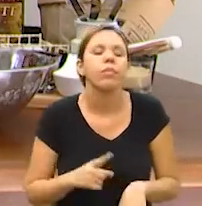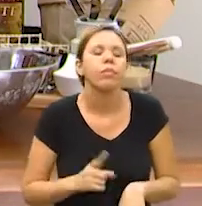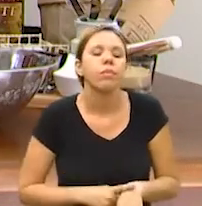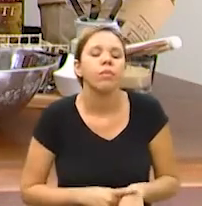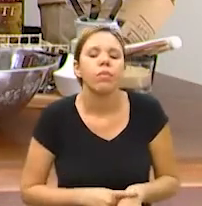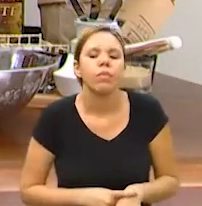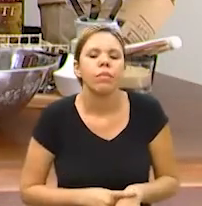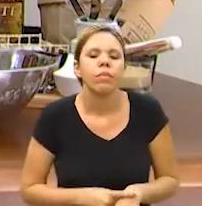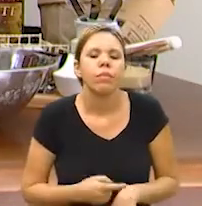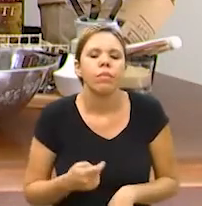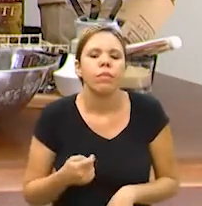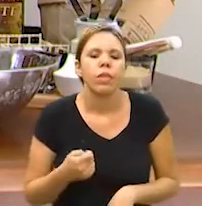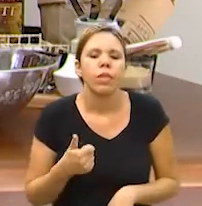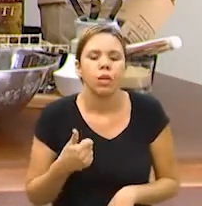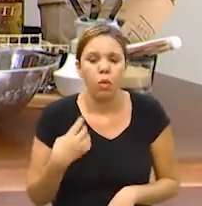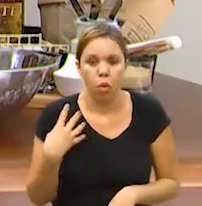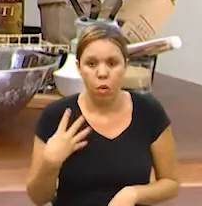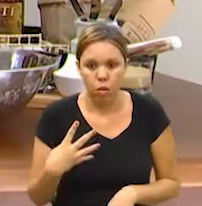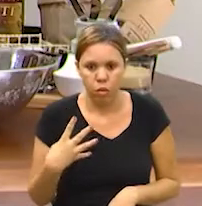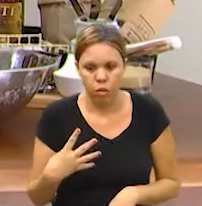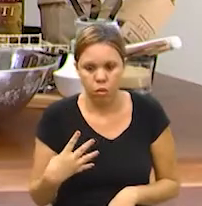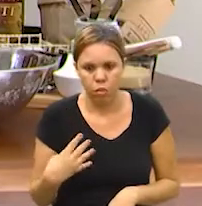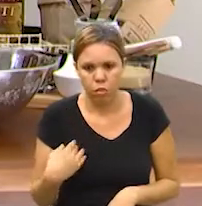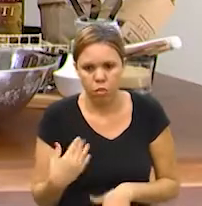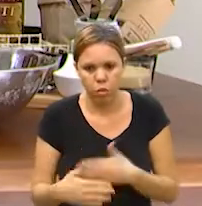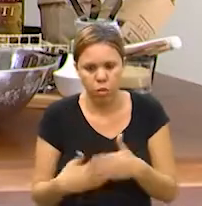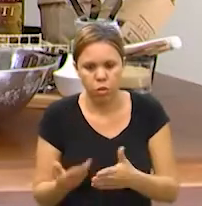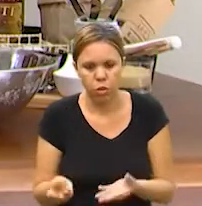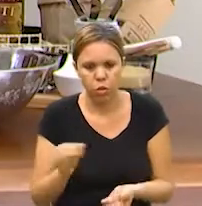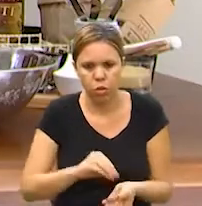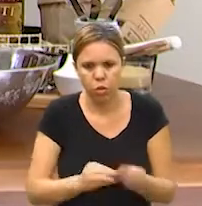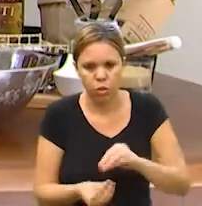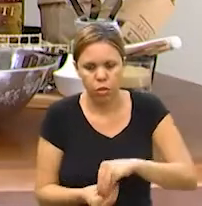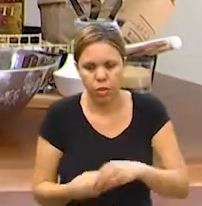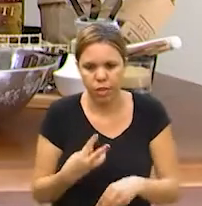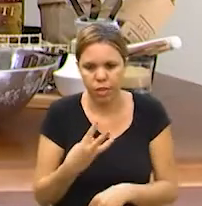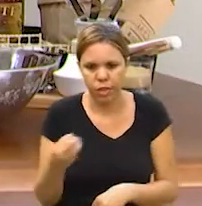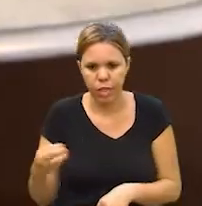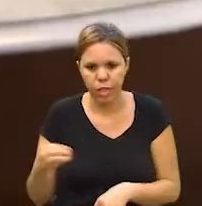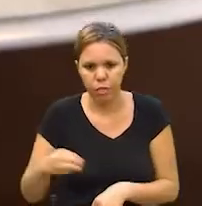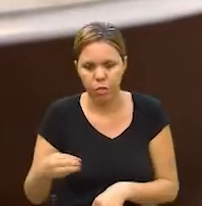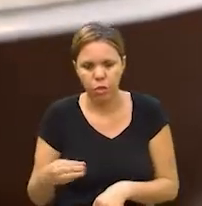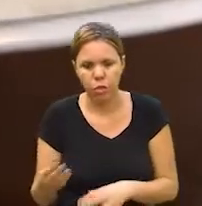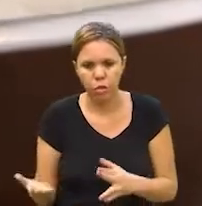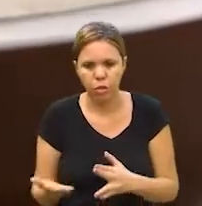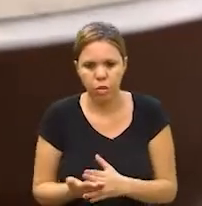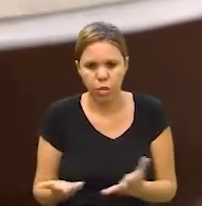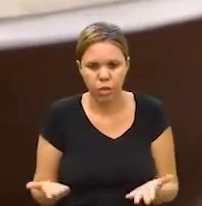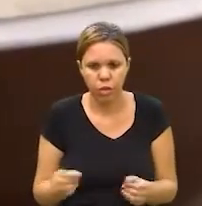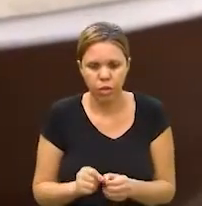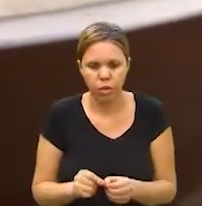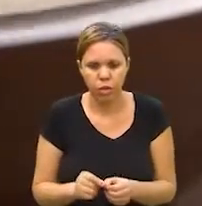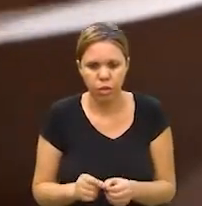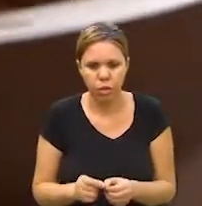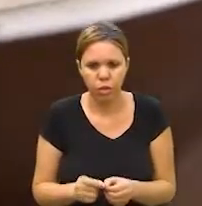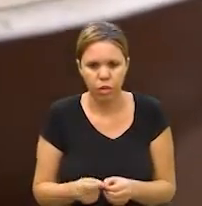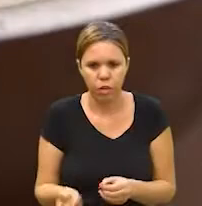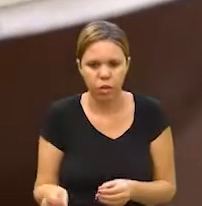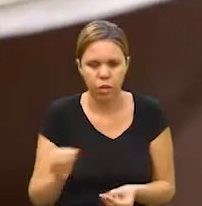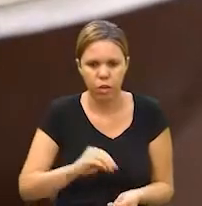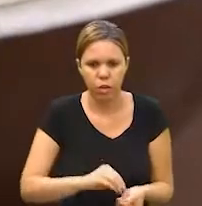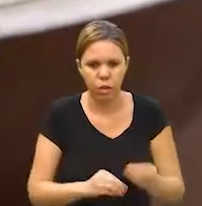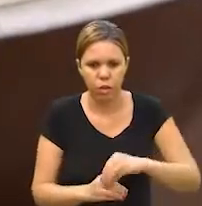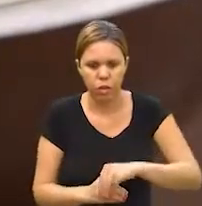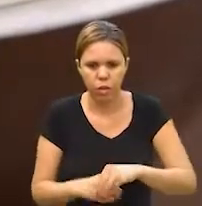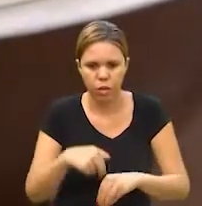Ele vai descansar? São quatro processos de dobras, tá, com um intervalo de 30 minutos. Então eu fiz uma dobra, quatro partes,